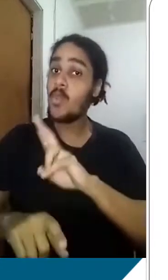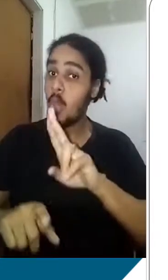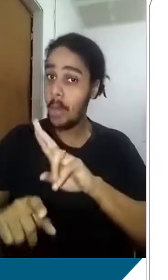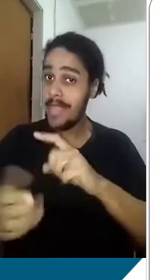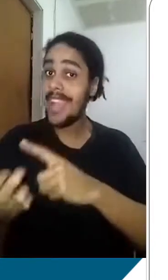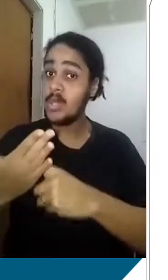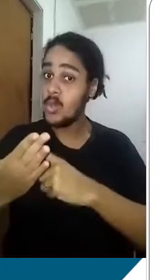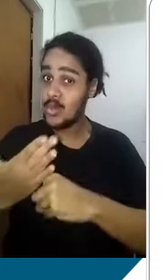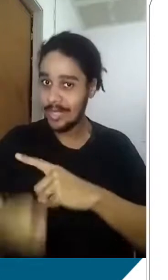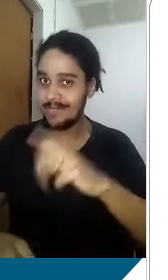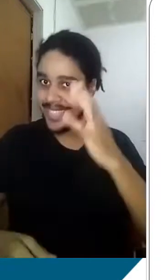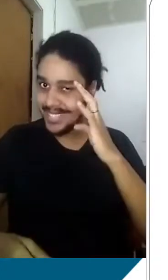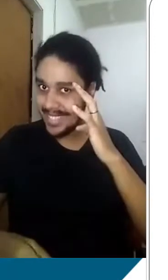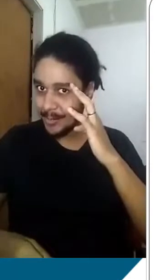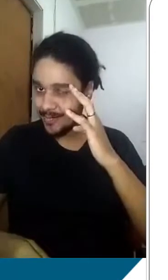entender,